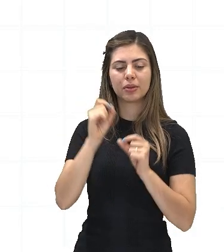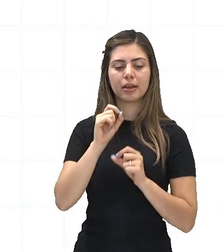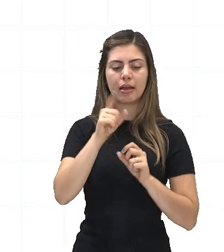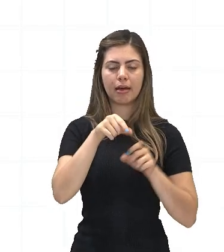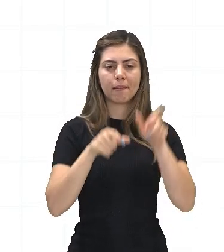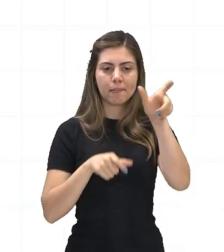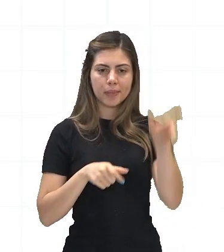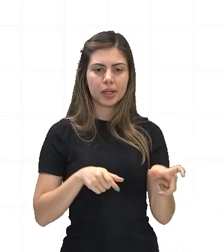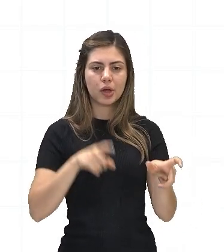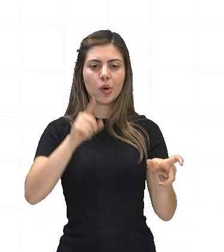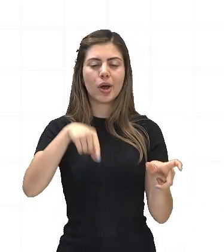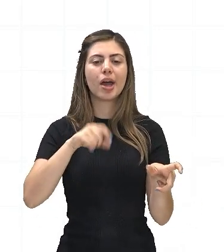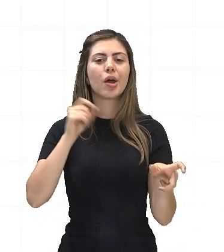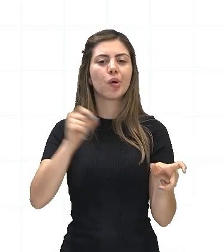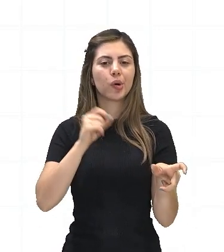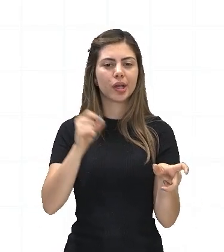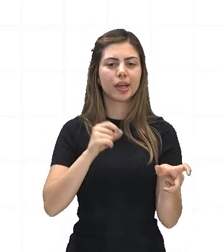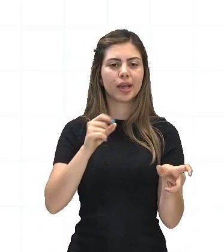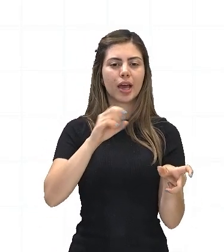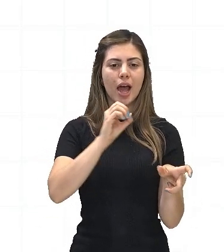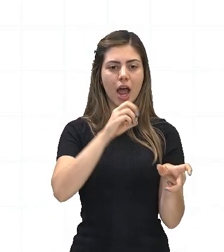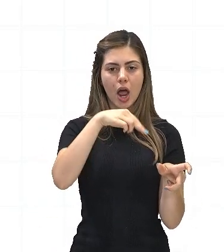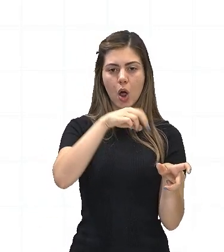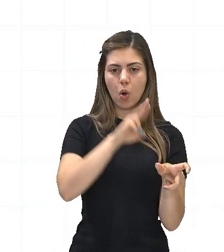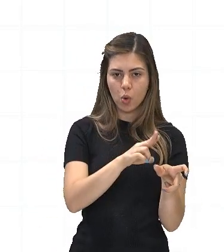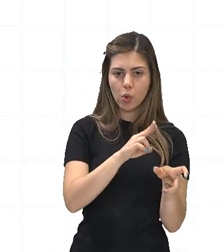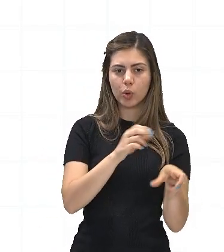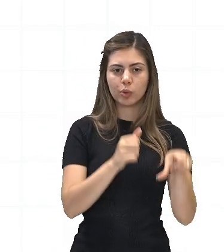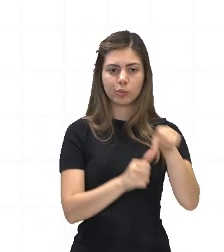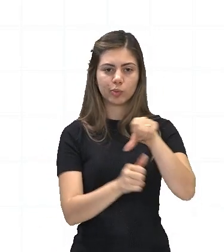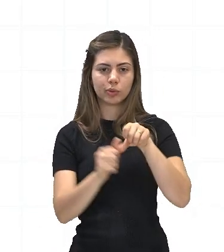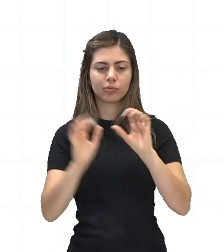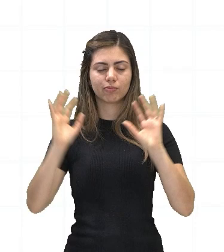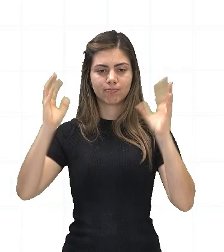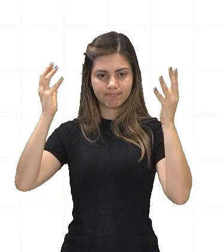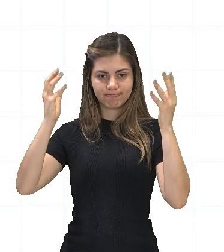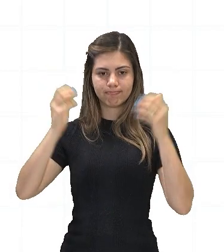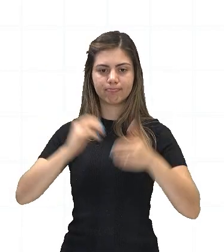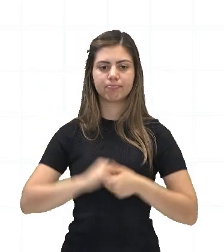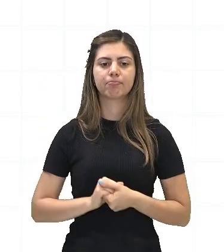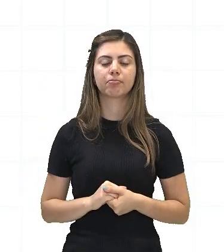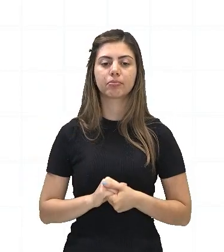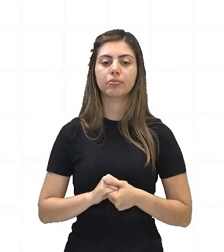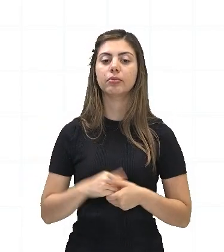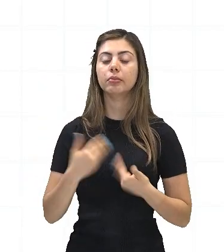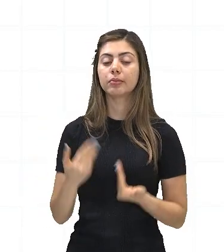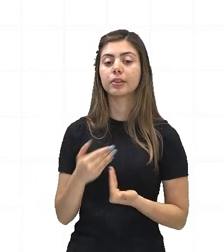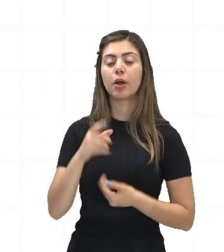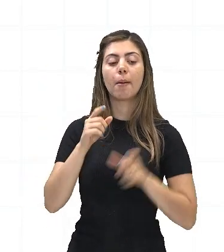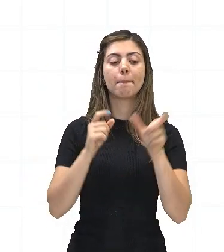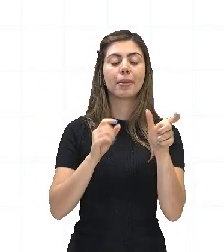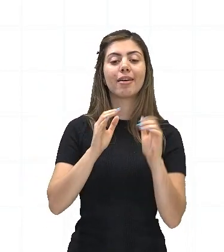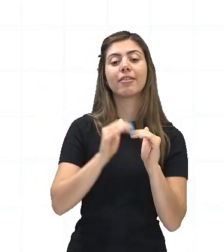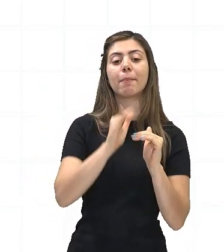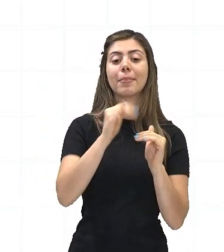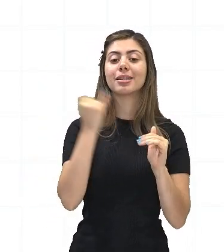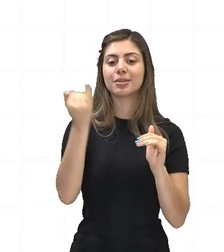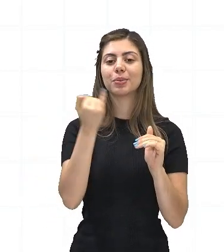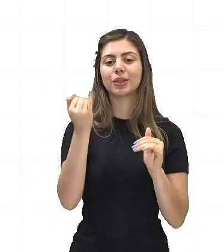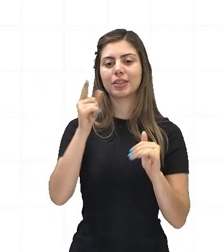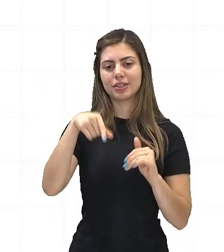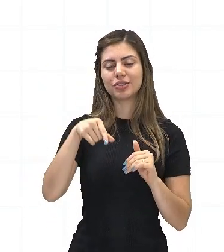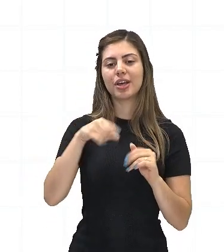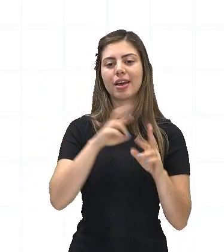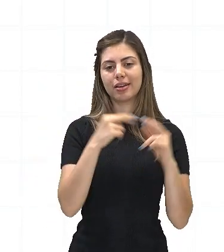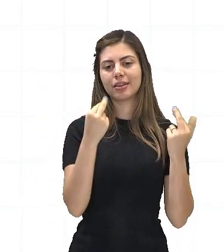Mudanças Climáticas de 2023, COP28. Esse é o sujeito. E sabemos que o núcleo é conferência. Já passamos por